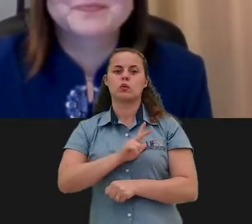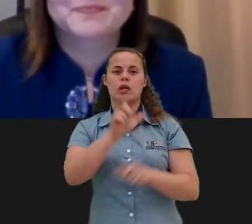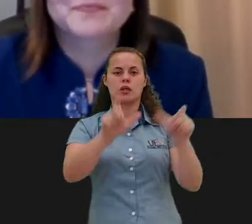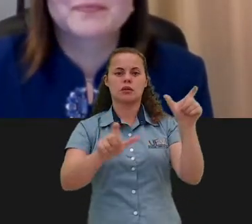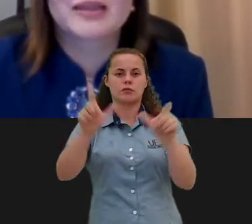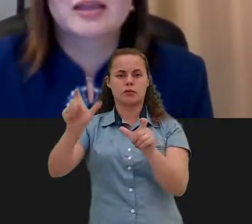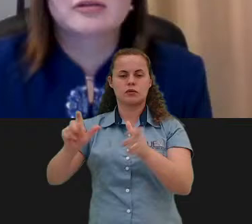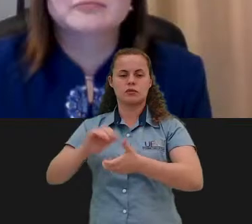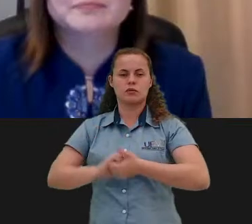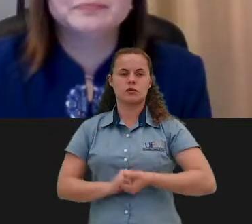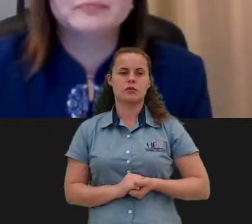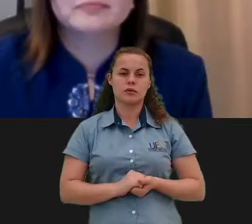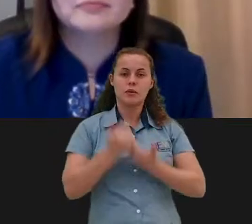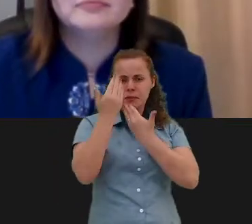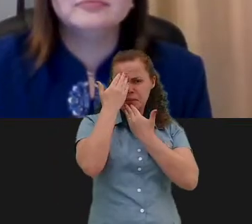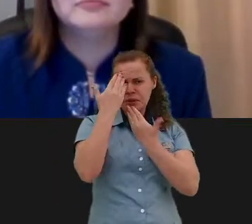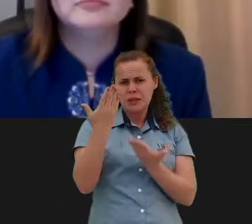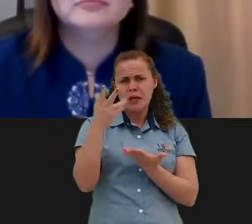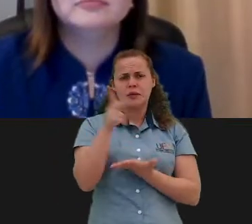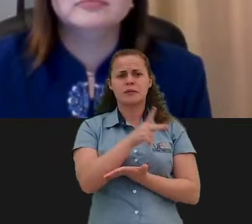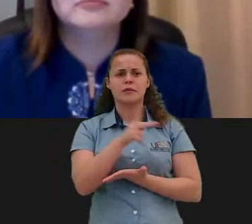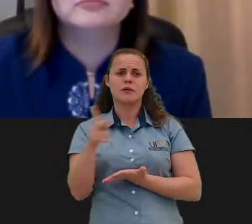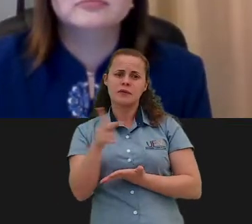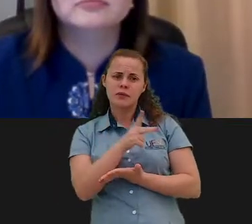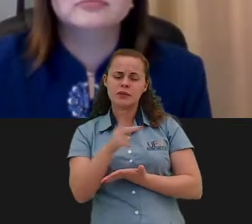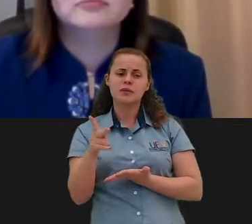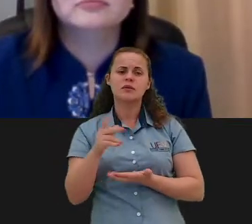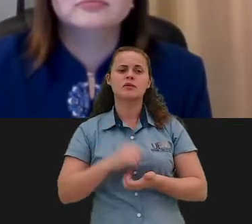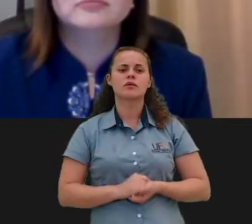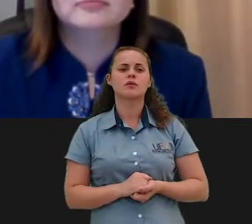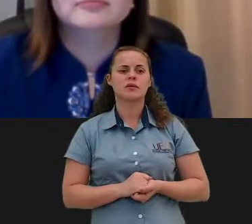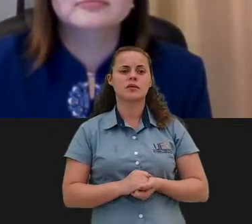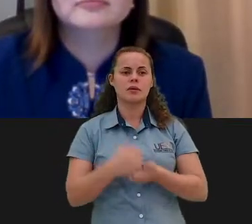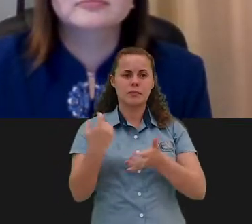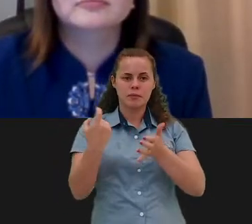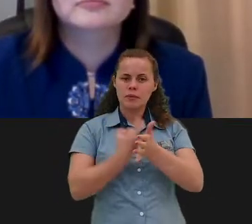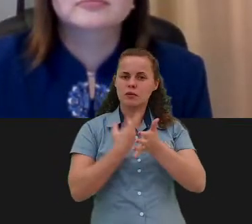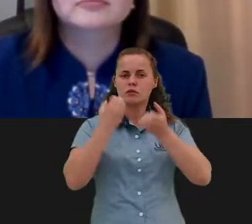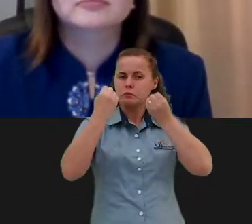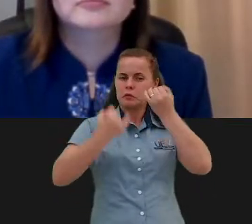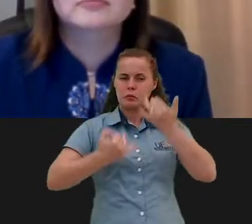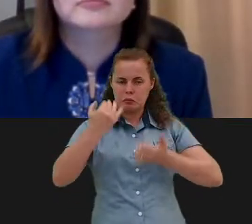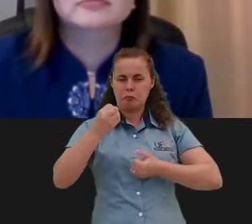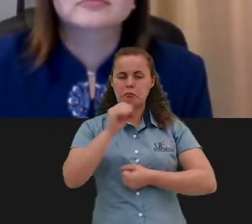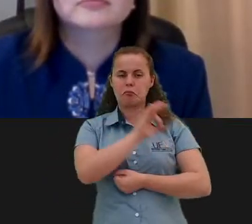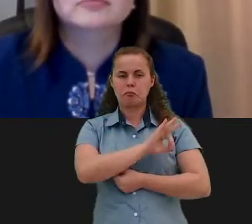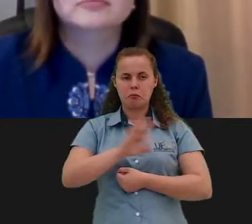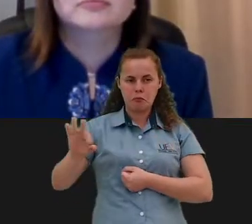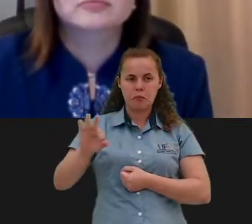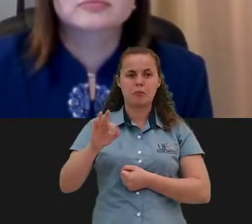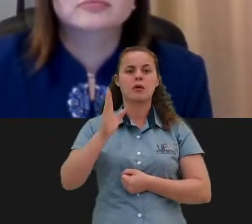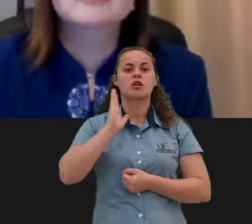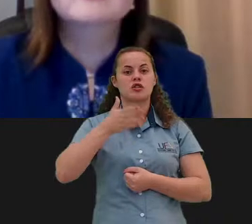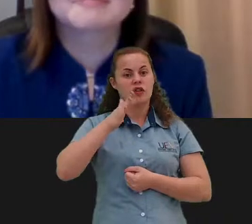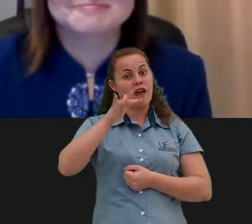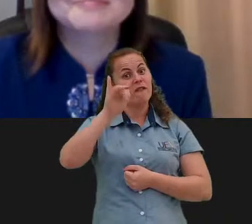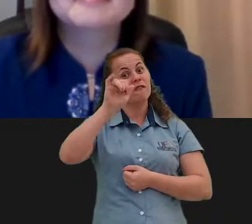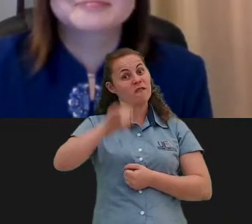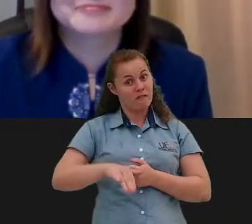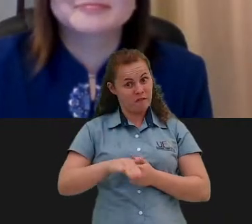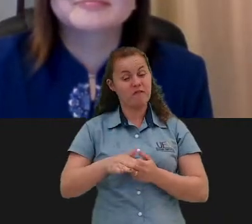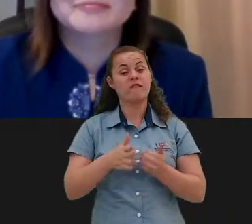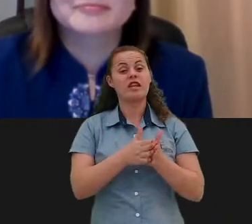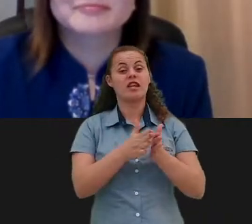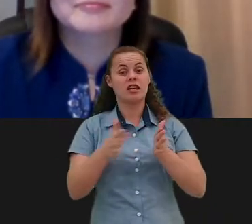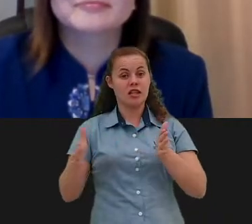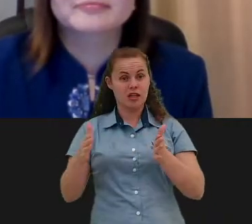Entendi, professor. Muito obrigado. Contemplou bem a pergunta, acredito eu. Já indo, partindo para o final das perguntas, agradecendo a